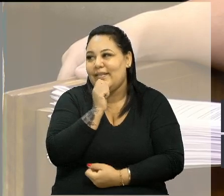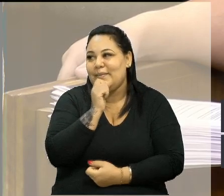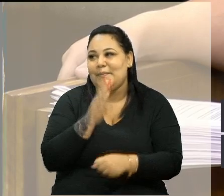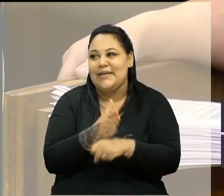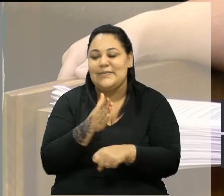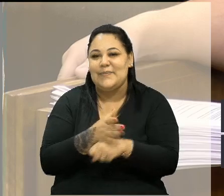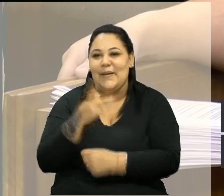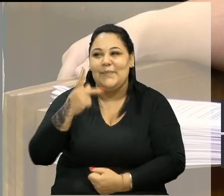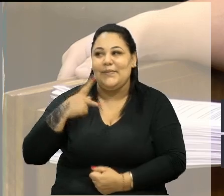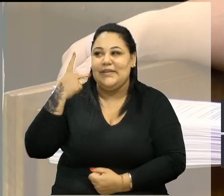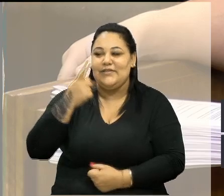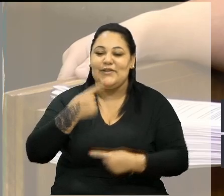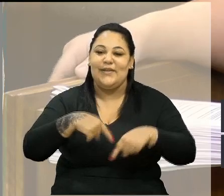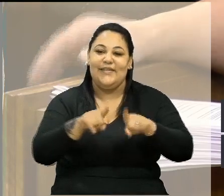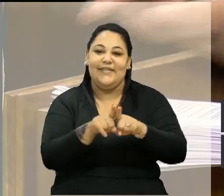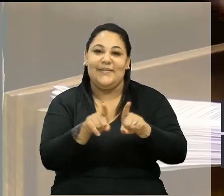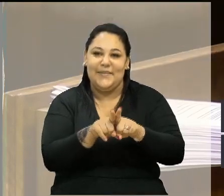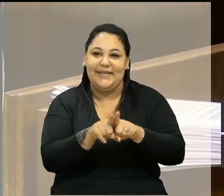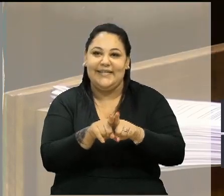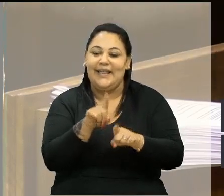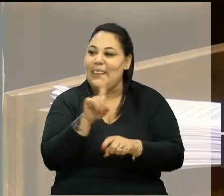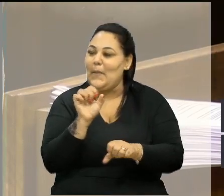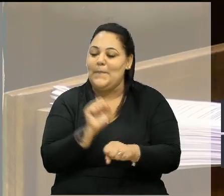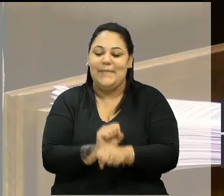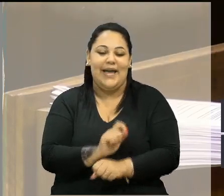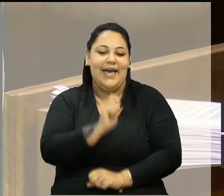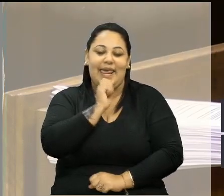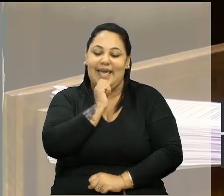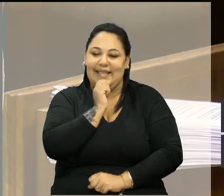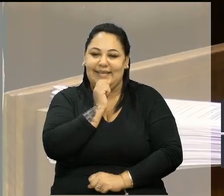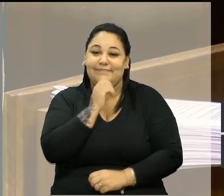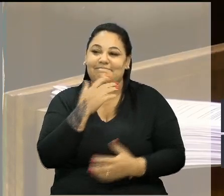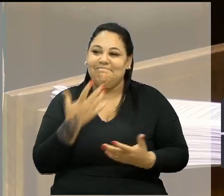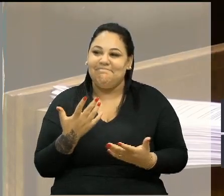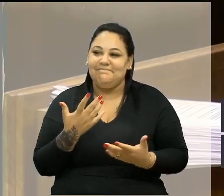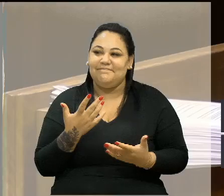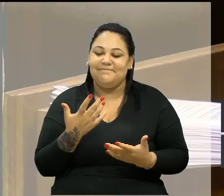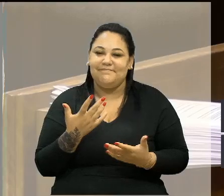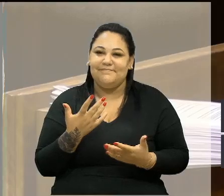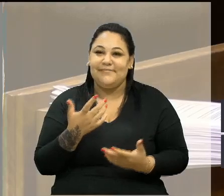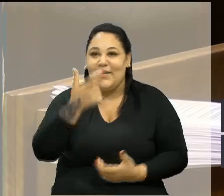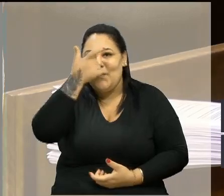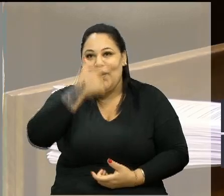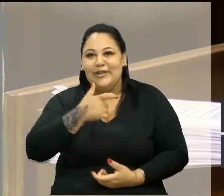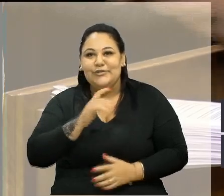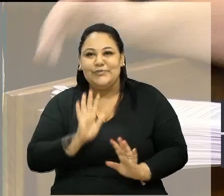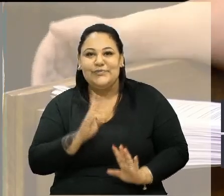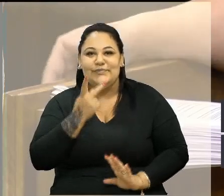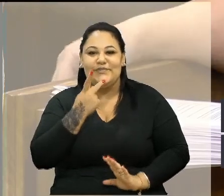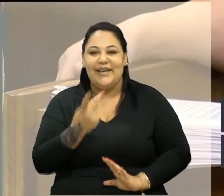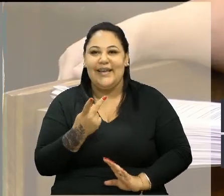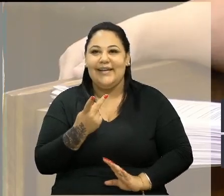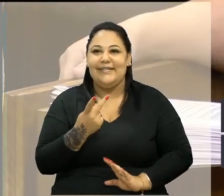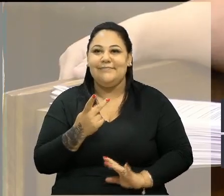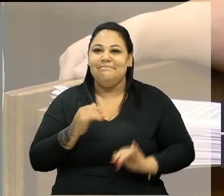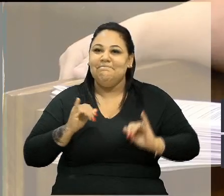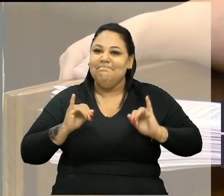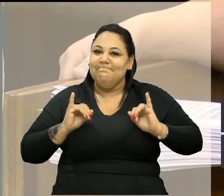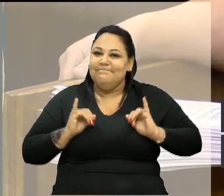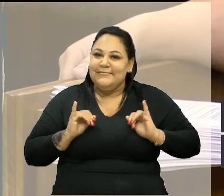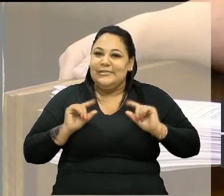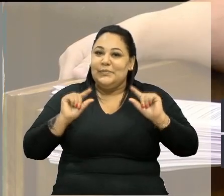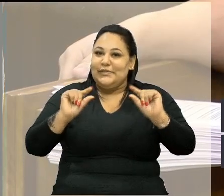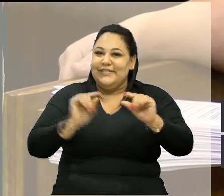política. Não para por aqui. Talvez, vamos dizer, um descansinho aí para a senhora ir